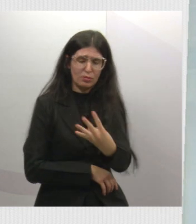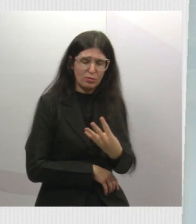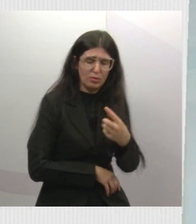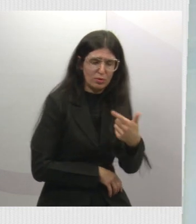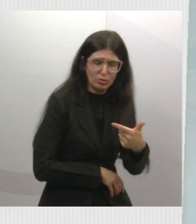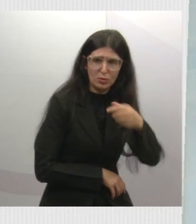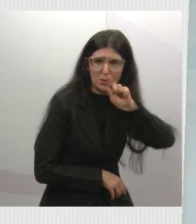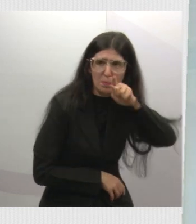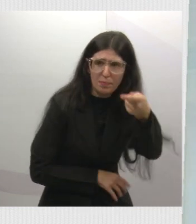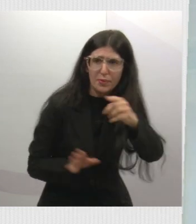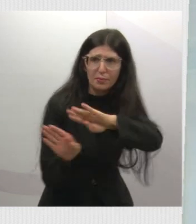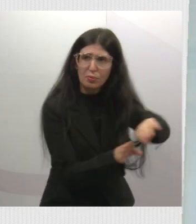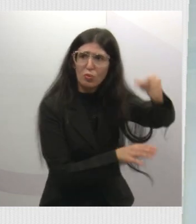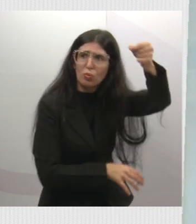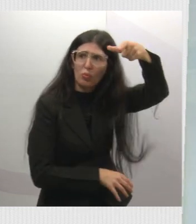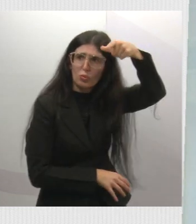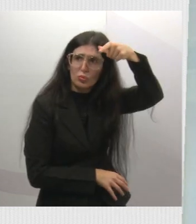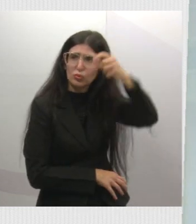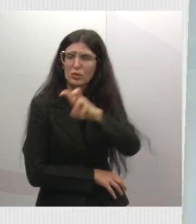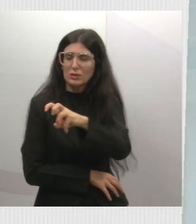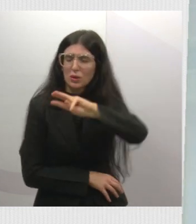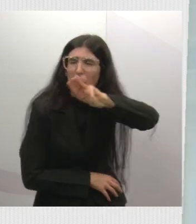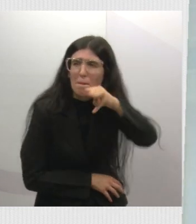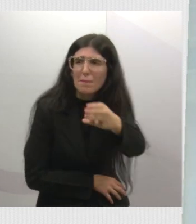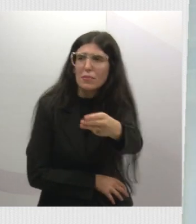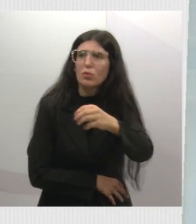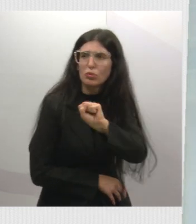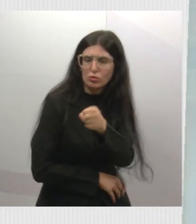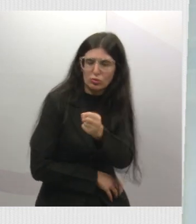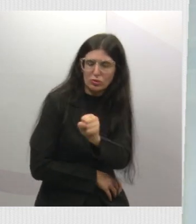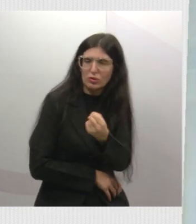liquidado até o primeiro quadrimestre de 2020,